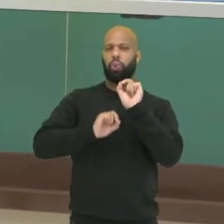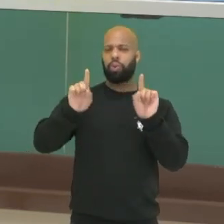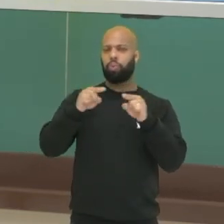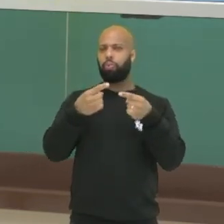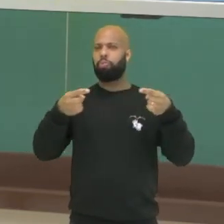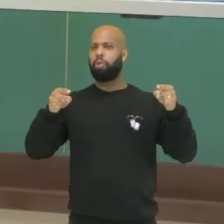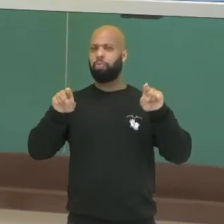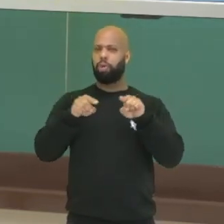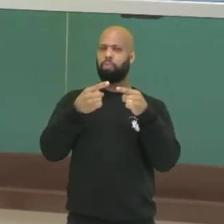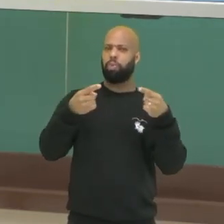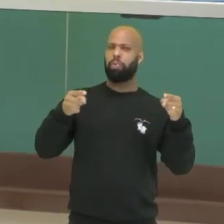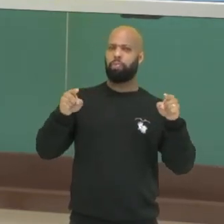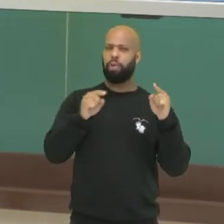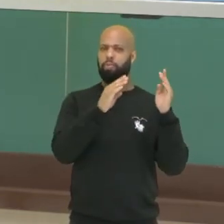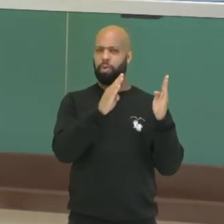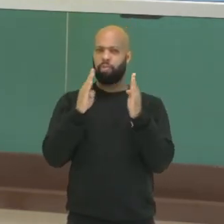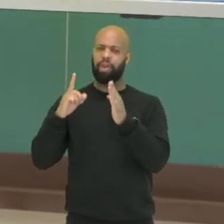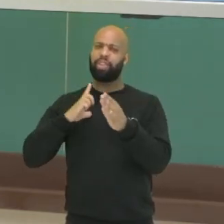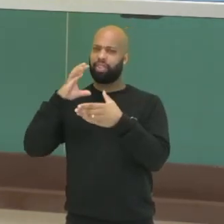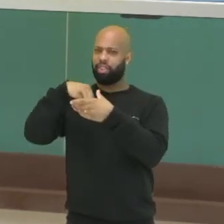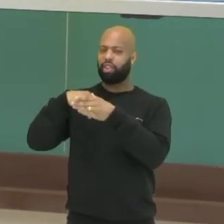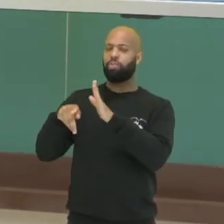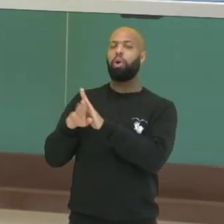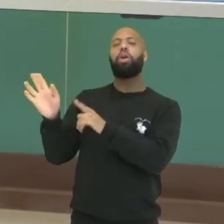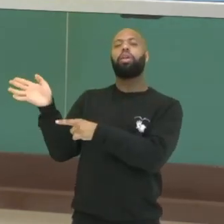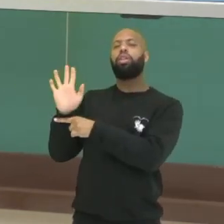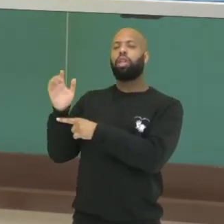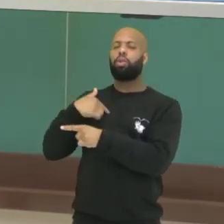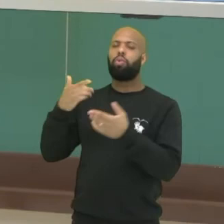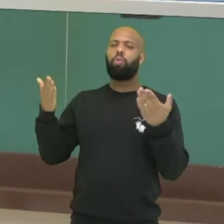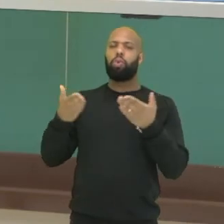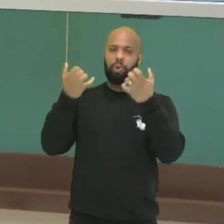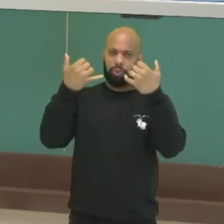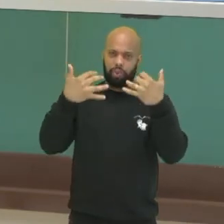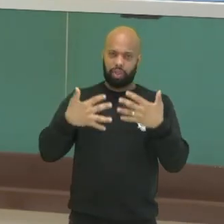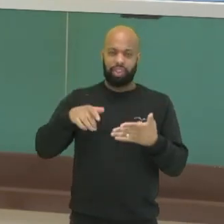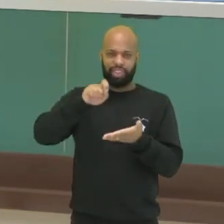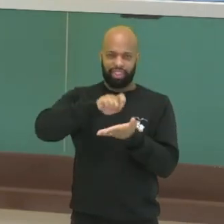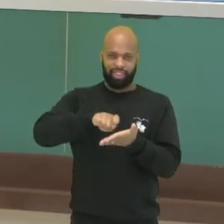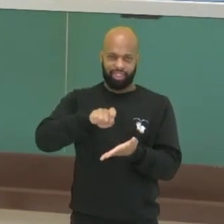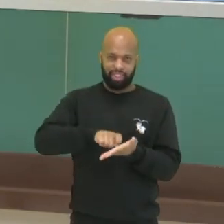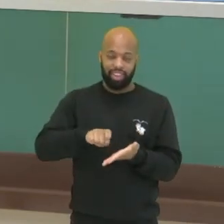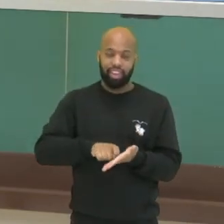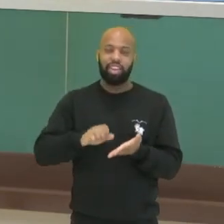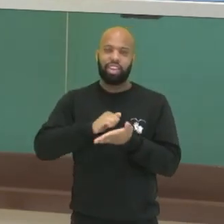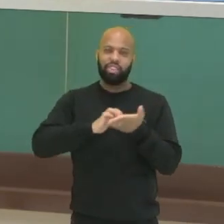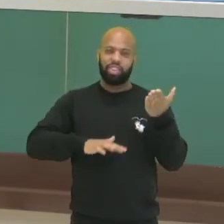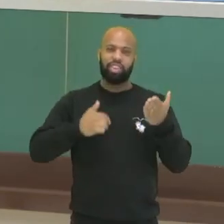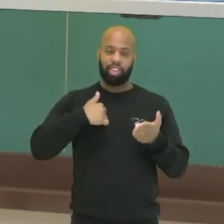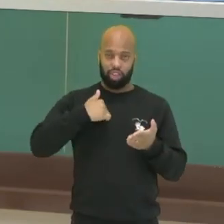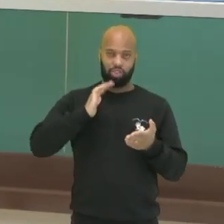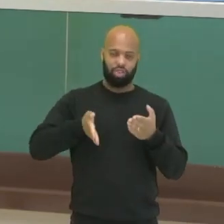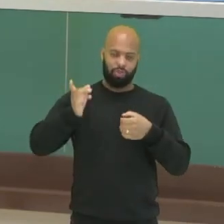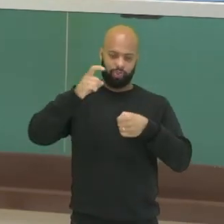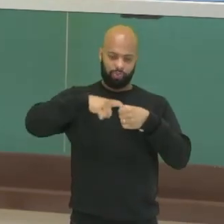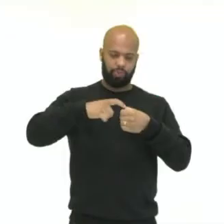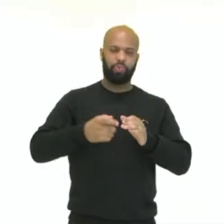musical? Essa tá muito fácil, tendo em vista que eu acabei de falar sobre isso. Faça a atividade e eu já